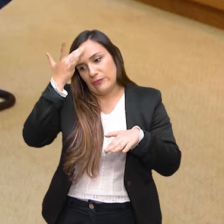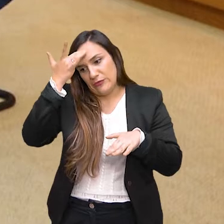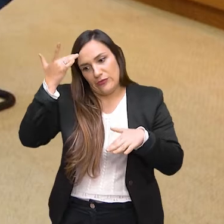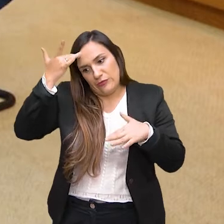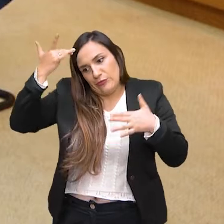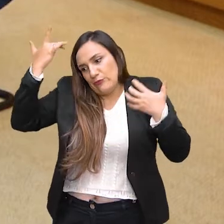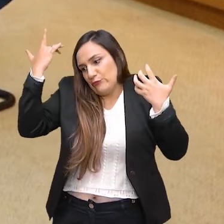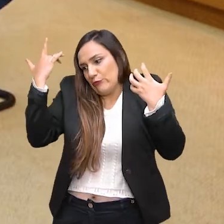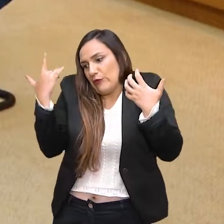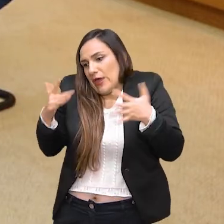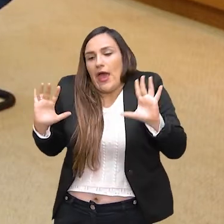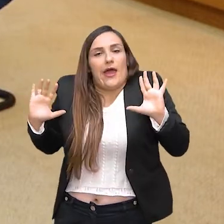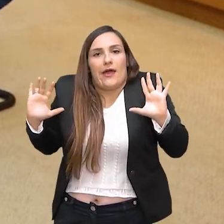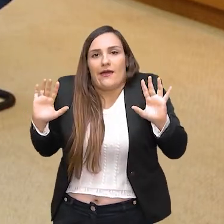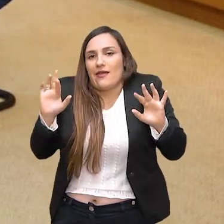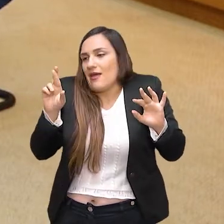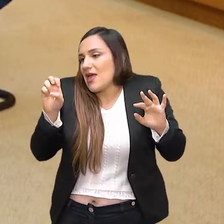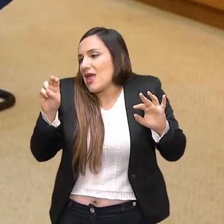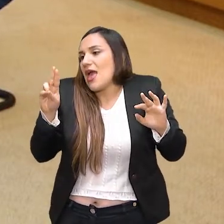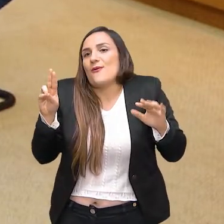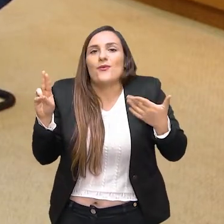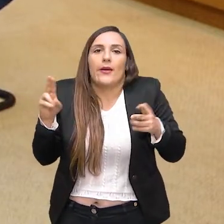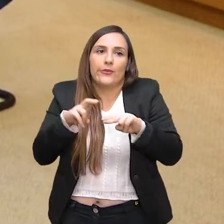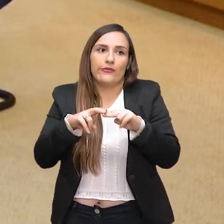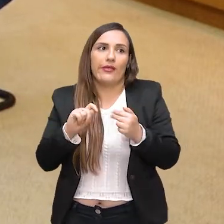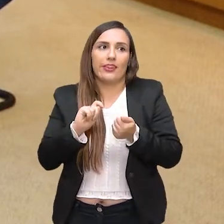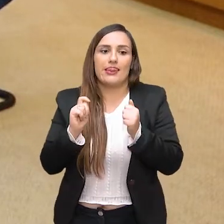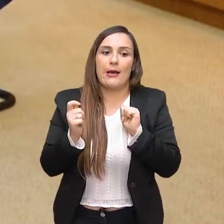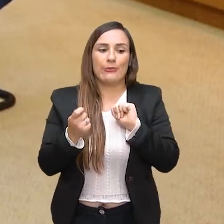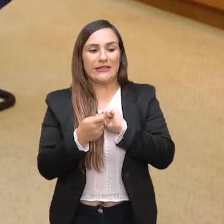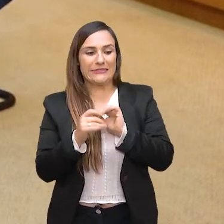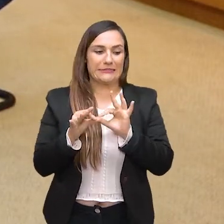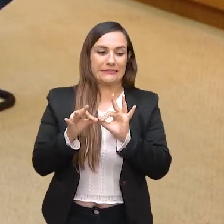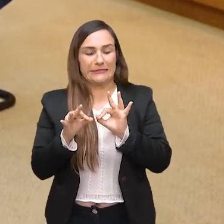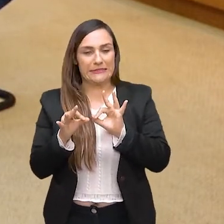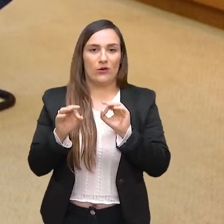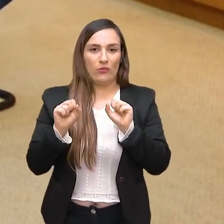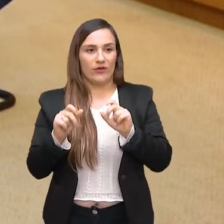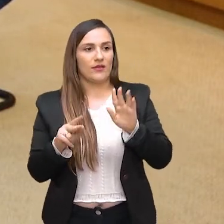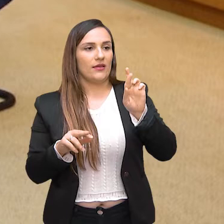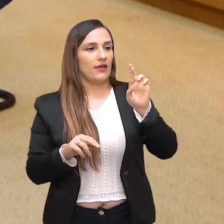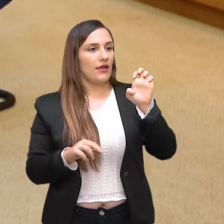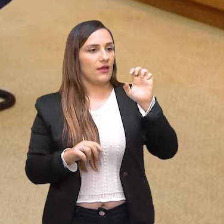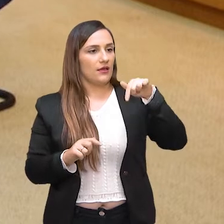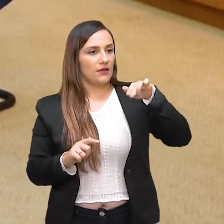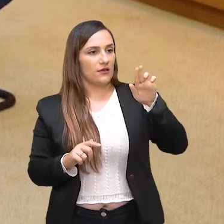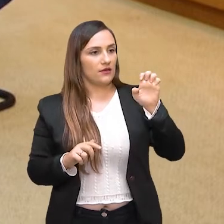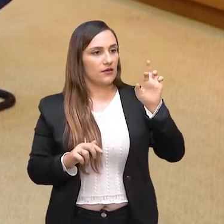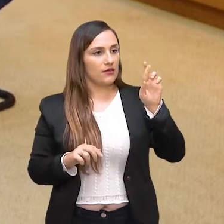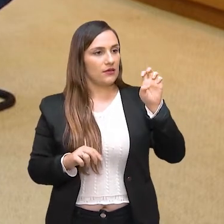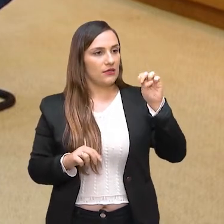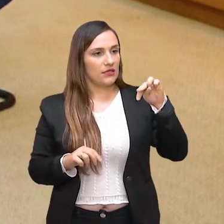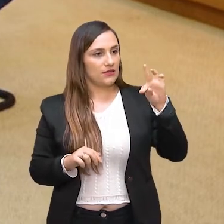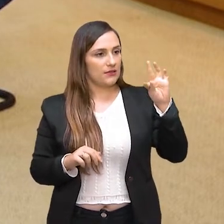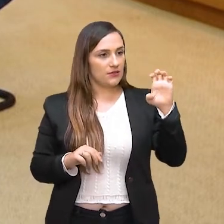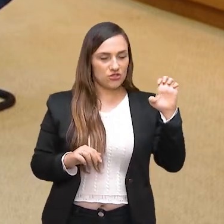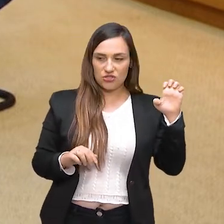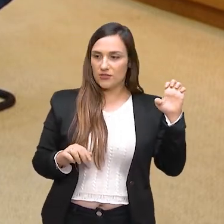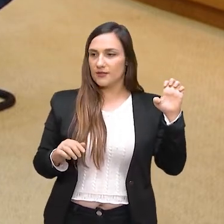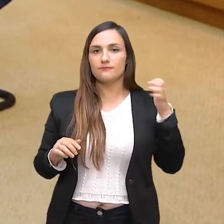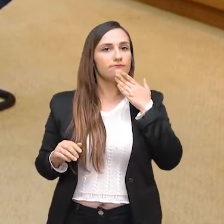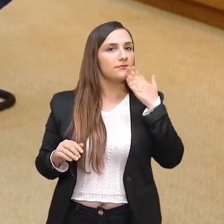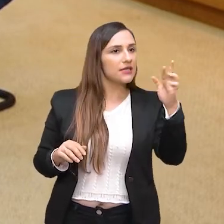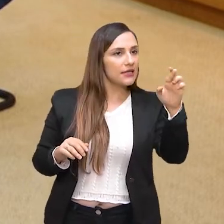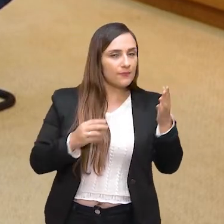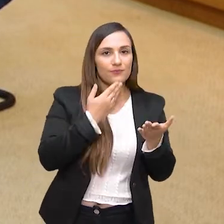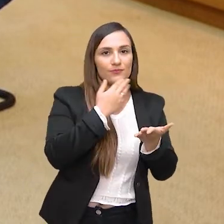surgiu isso do politicamente correto, né? Então, usar a expressão requerente e requerido. E eu digo que não está correto,